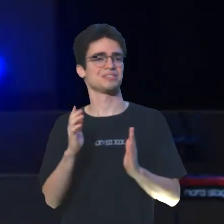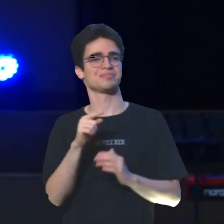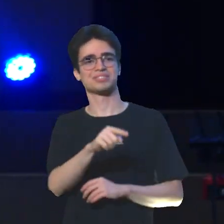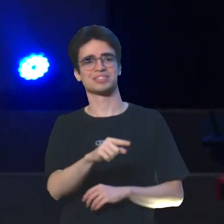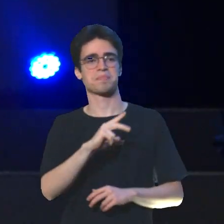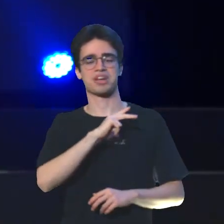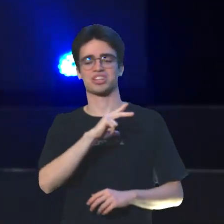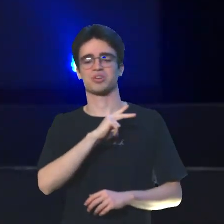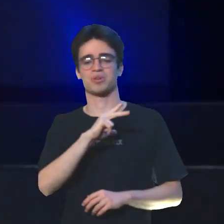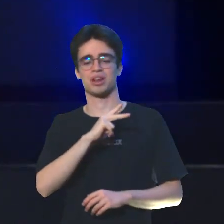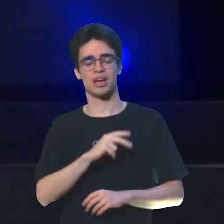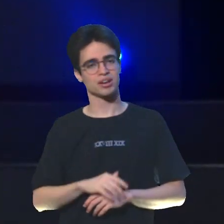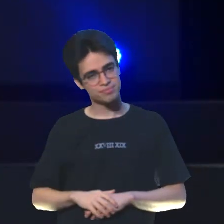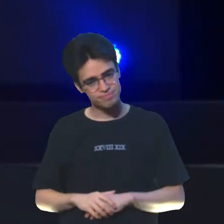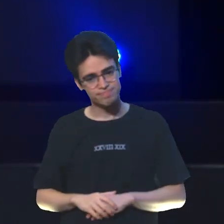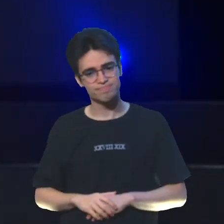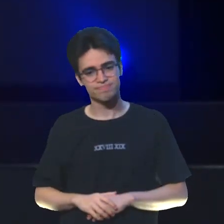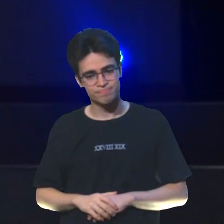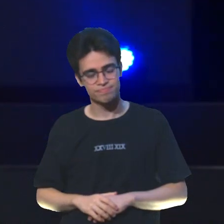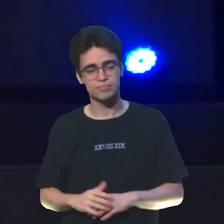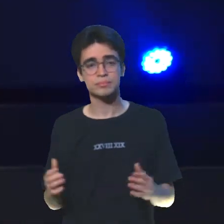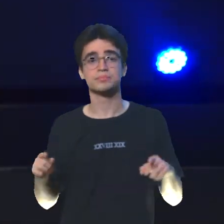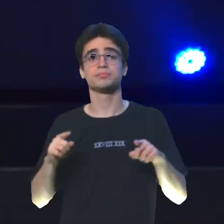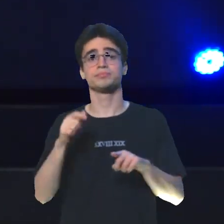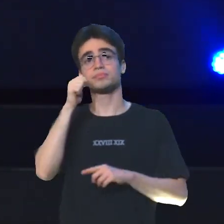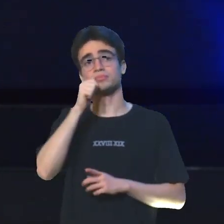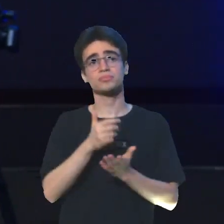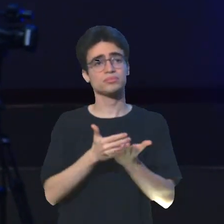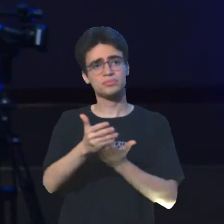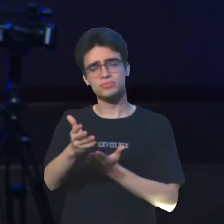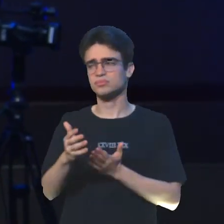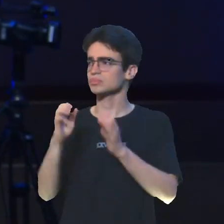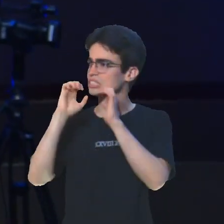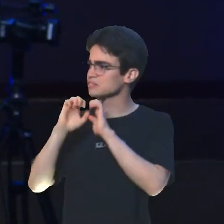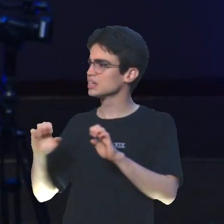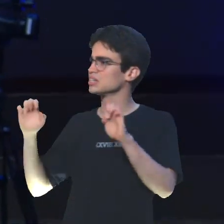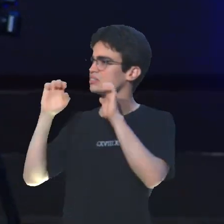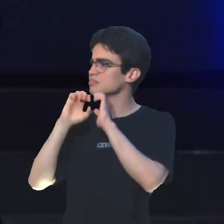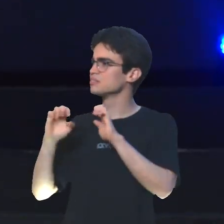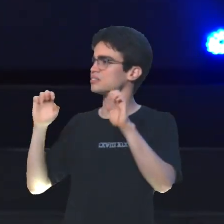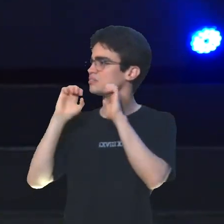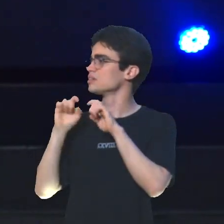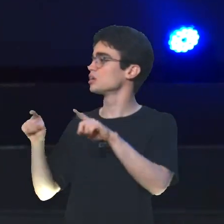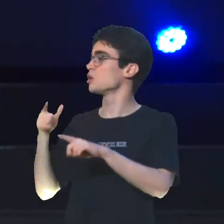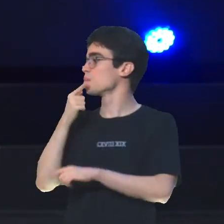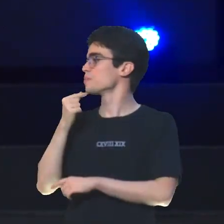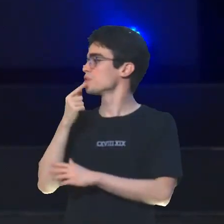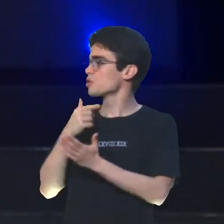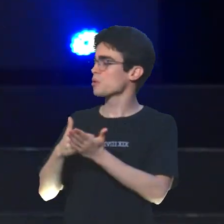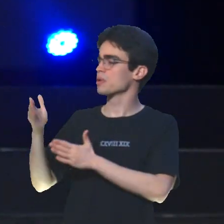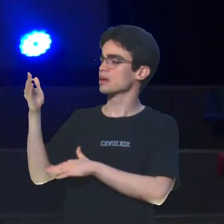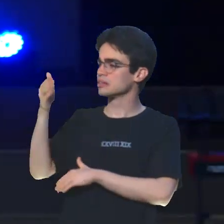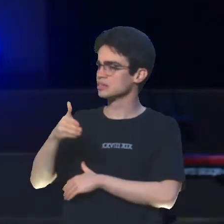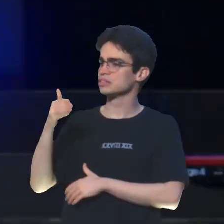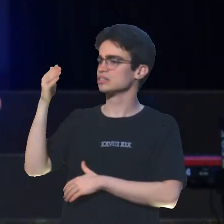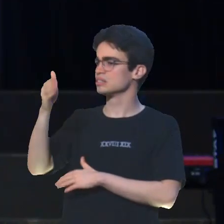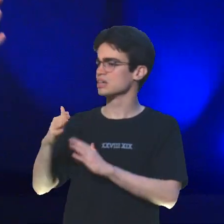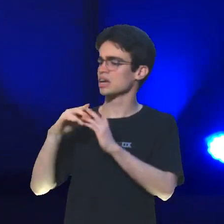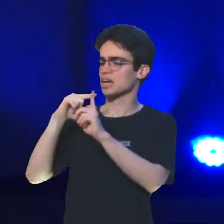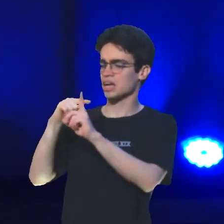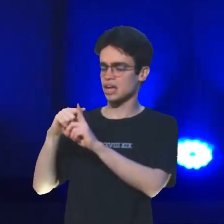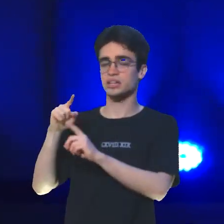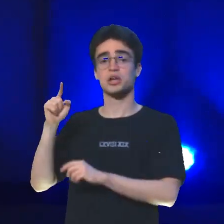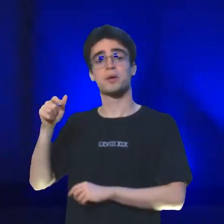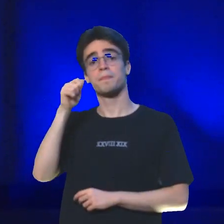secreto dela. E ela começa a falar de Jesus para aquele menino começa a frequentar a igreja, e a